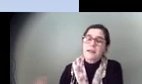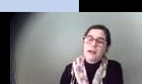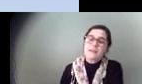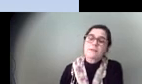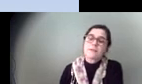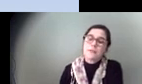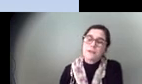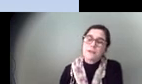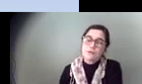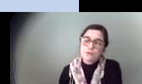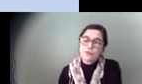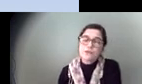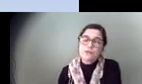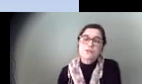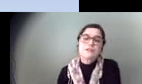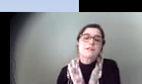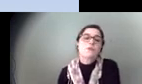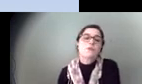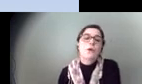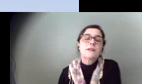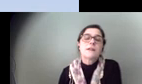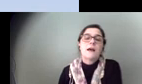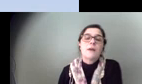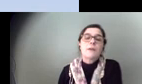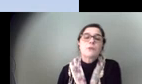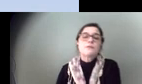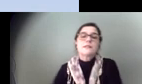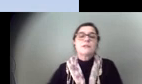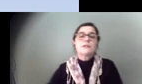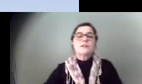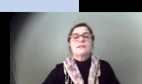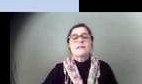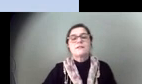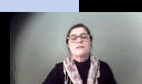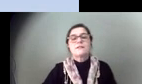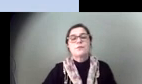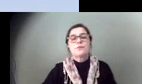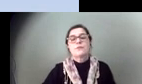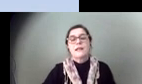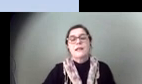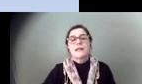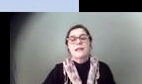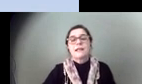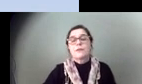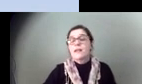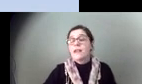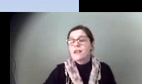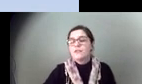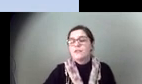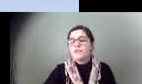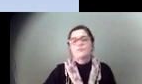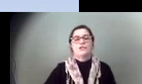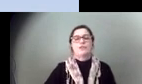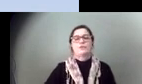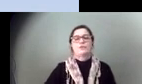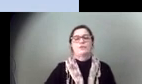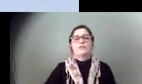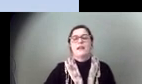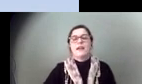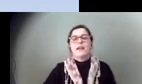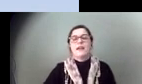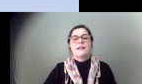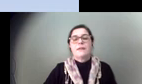professores PK estão trabalhando junto com os gestores das escolas, para conseguir organizar esse documento, né? Que ele tem o quê? Eixos